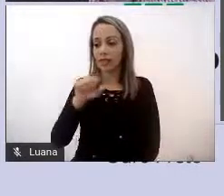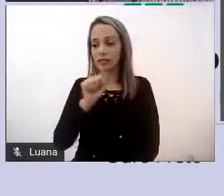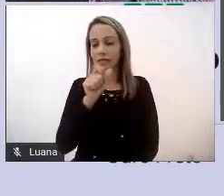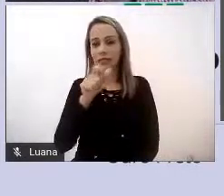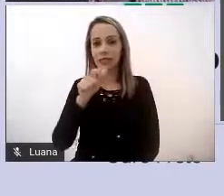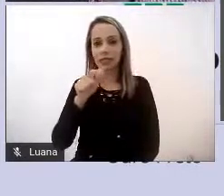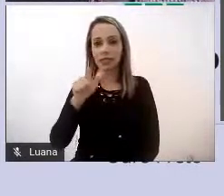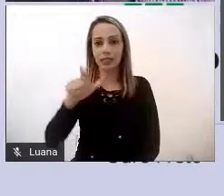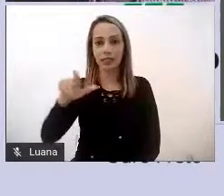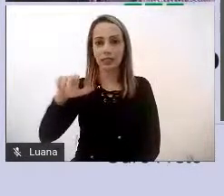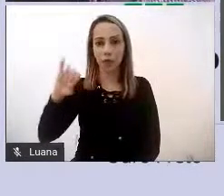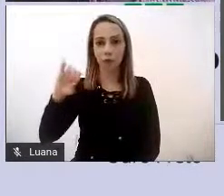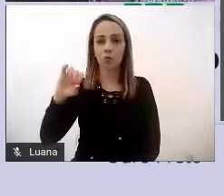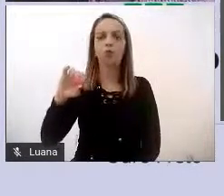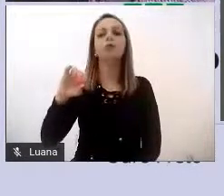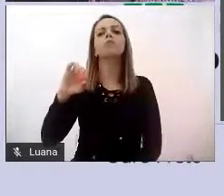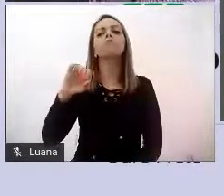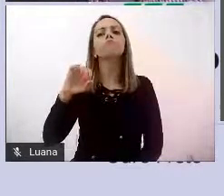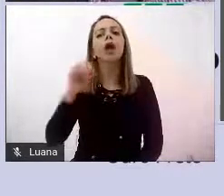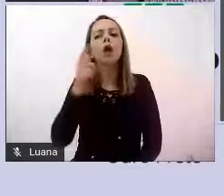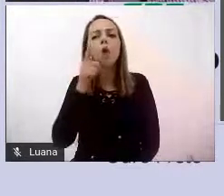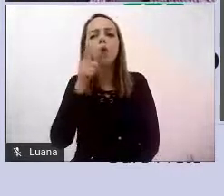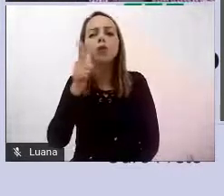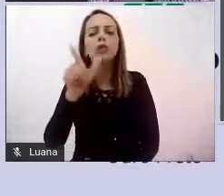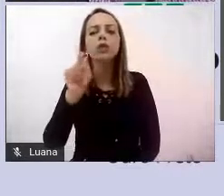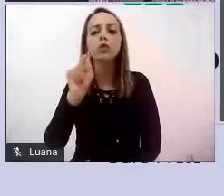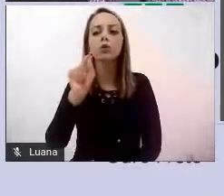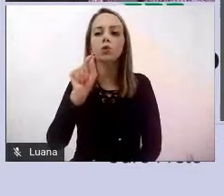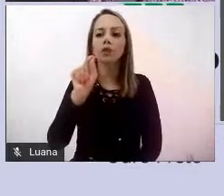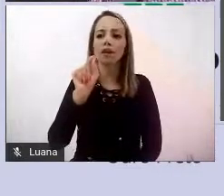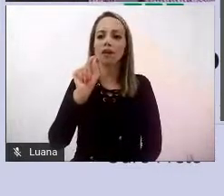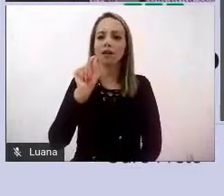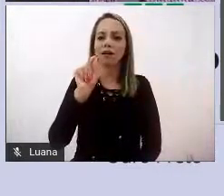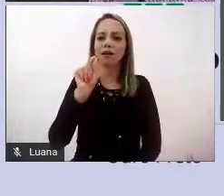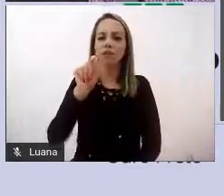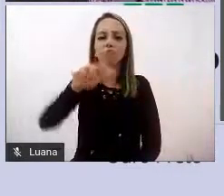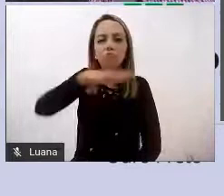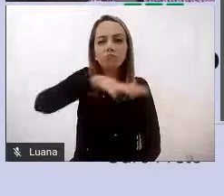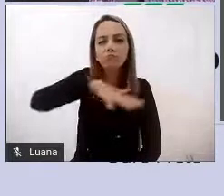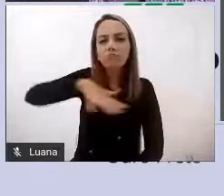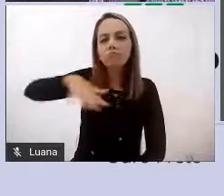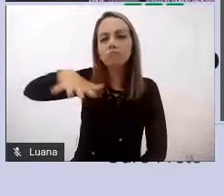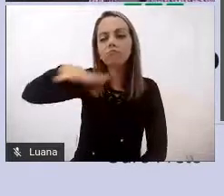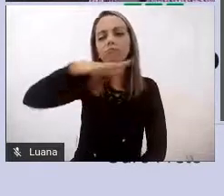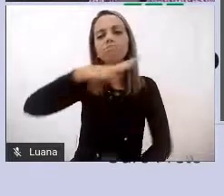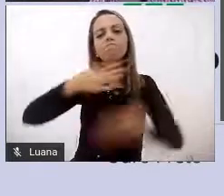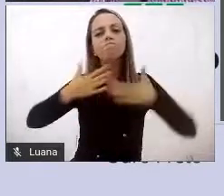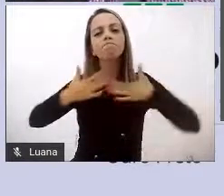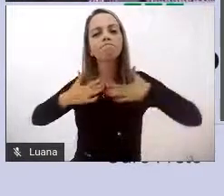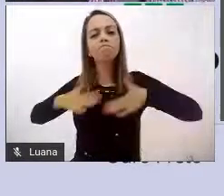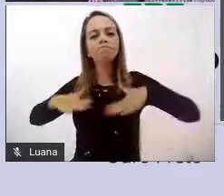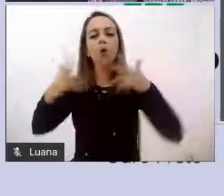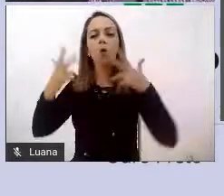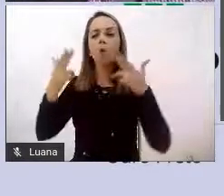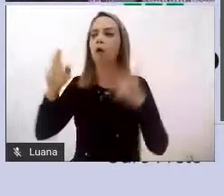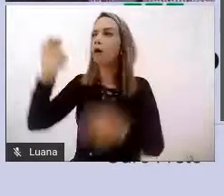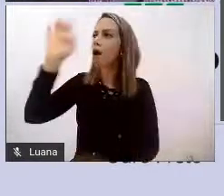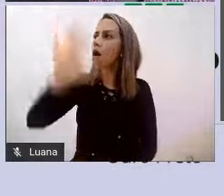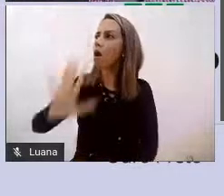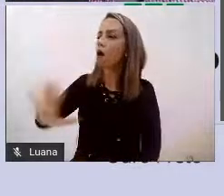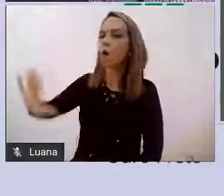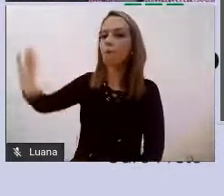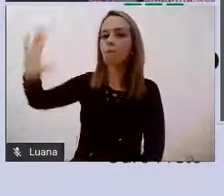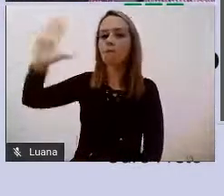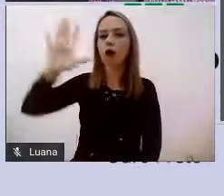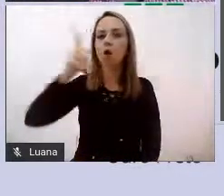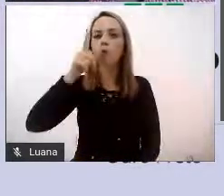no Brasil, um ambiente cortesão similar ao que ele vivia na Europa, como forma, inclusive, de manter uma simbologia